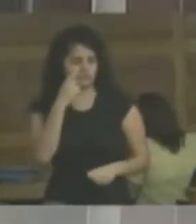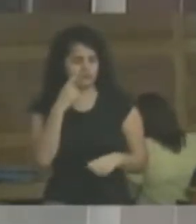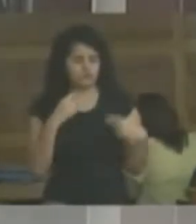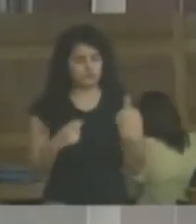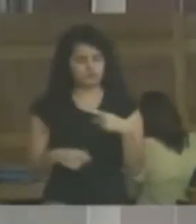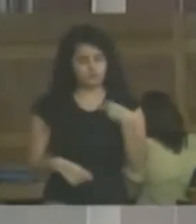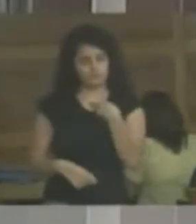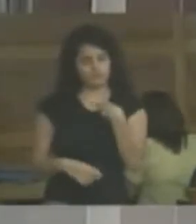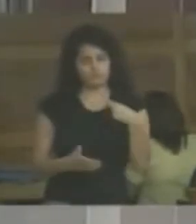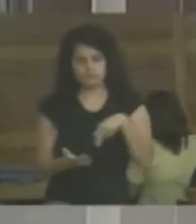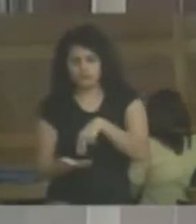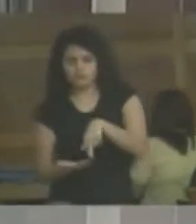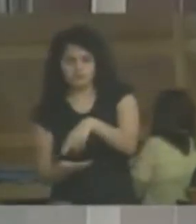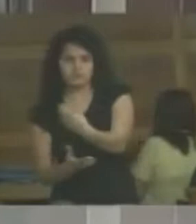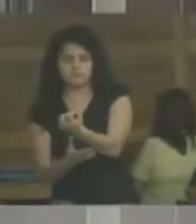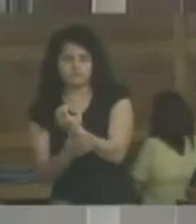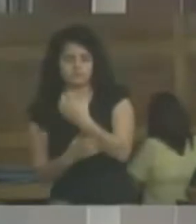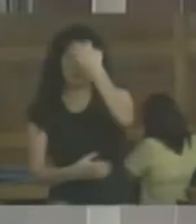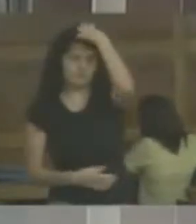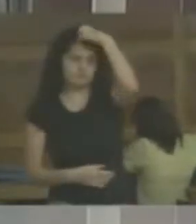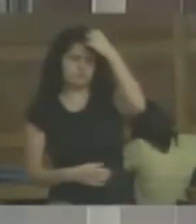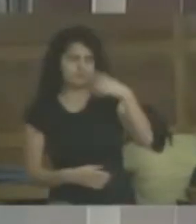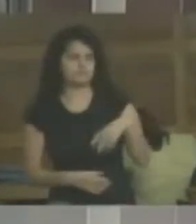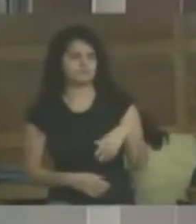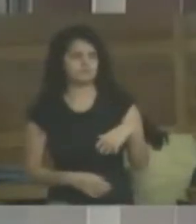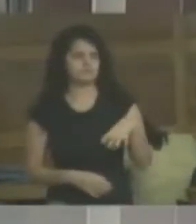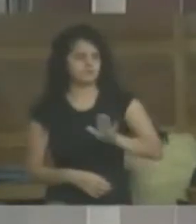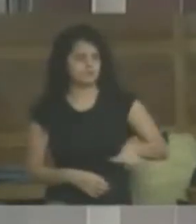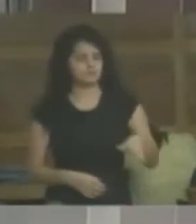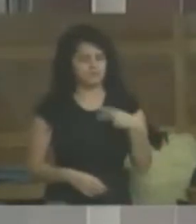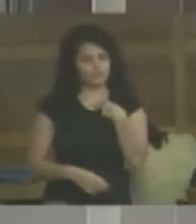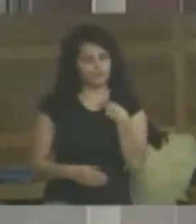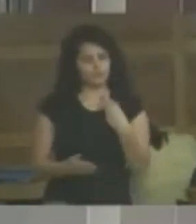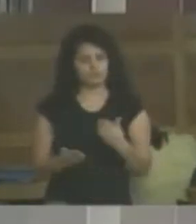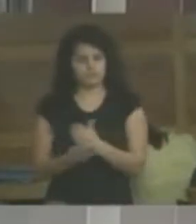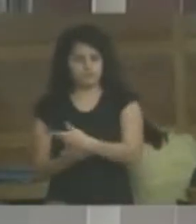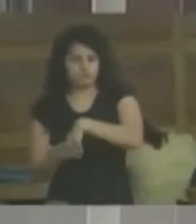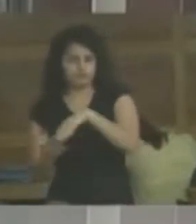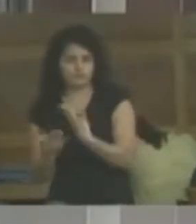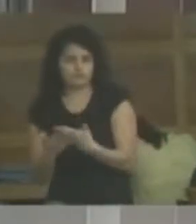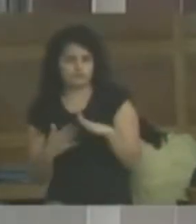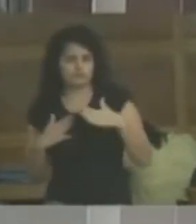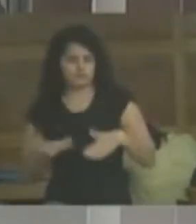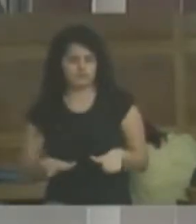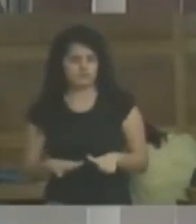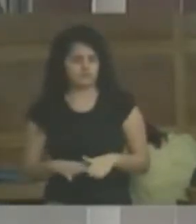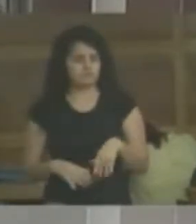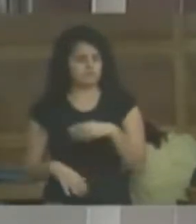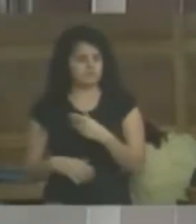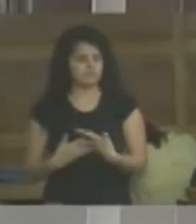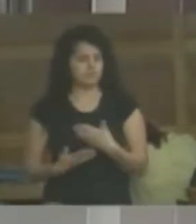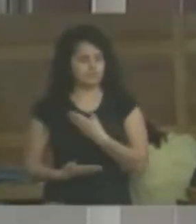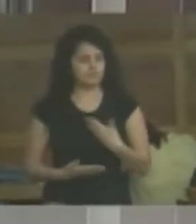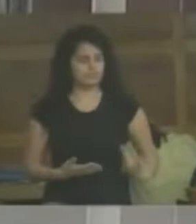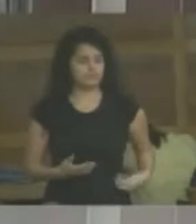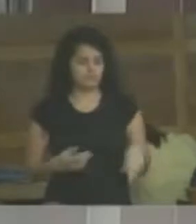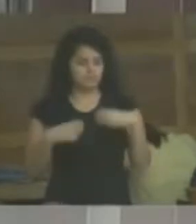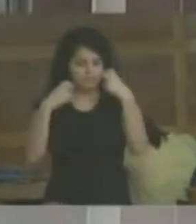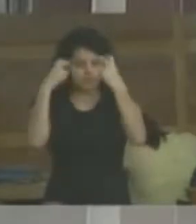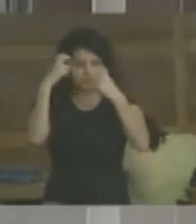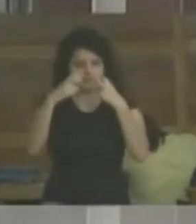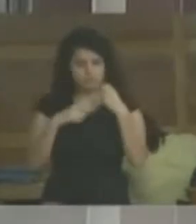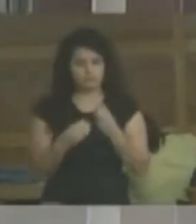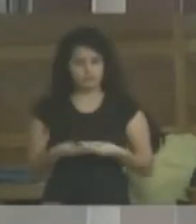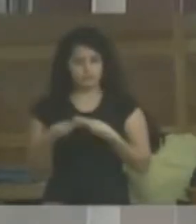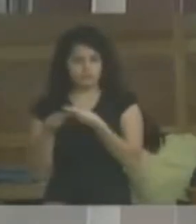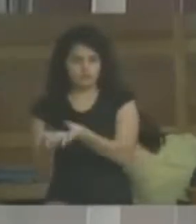podemos caminhar mais em Angra dos Reis, as crianças não podem mais estudar com tranquilidade. Então, o governo, pensando nisso,